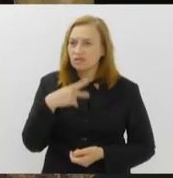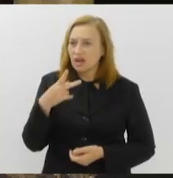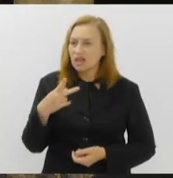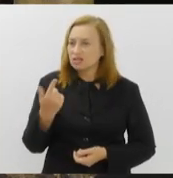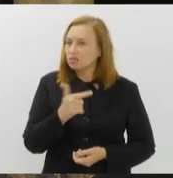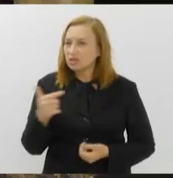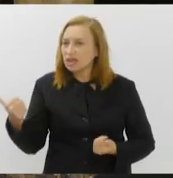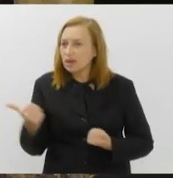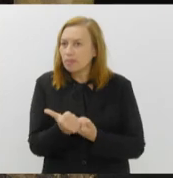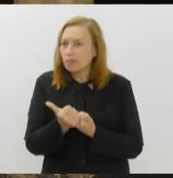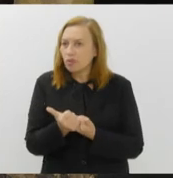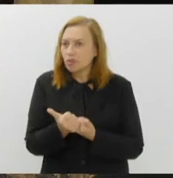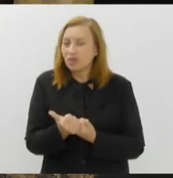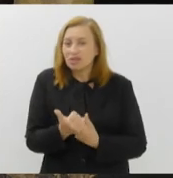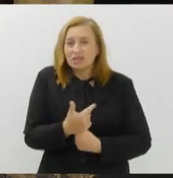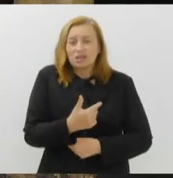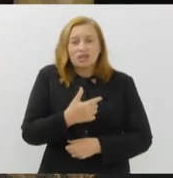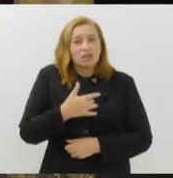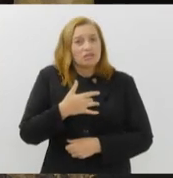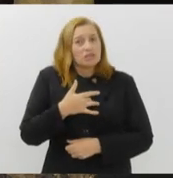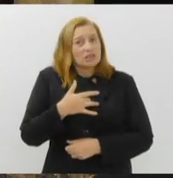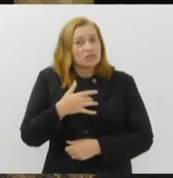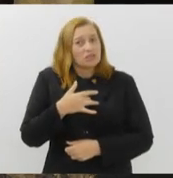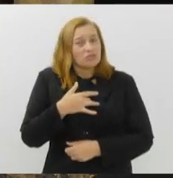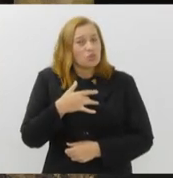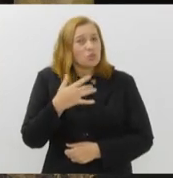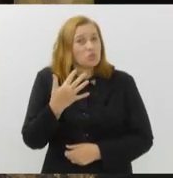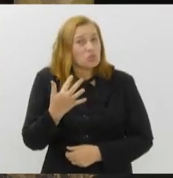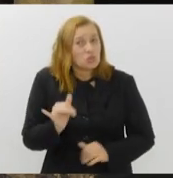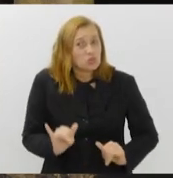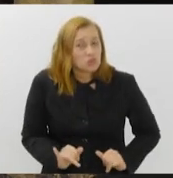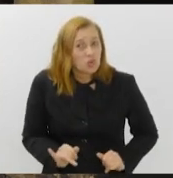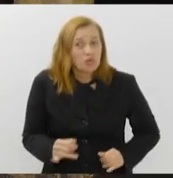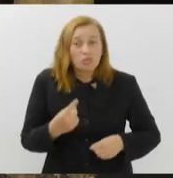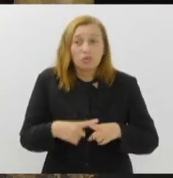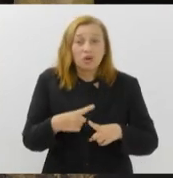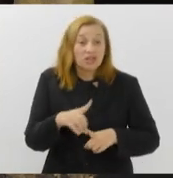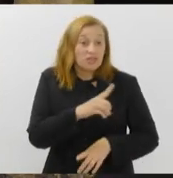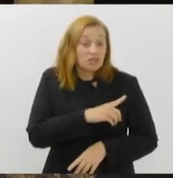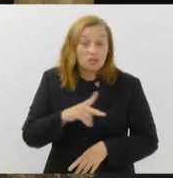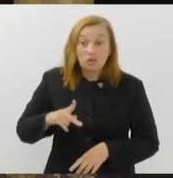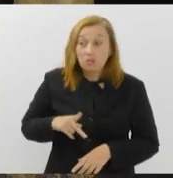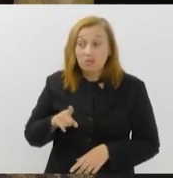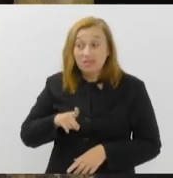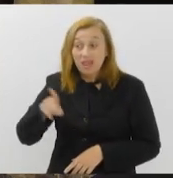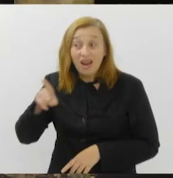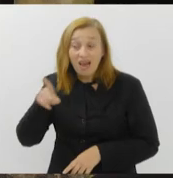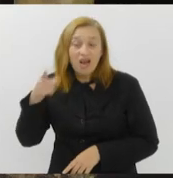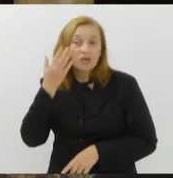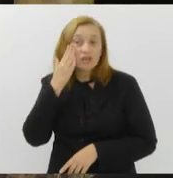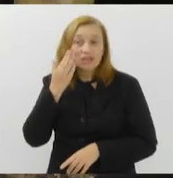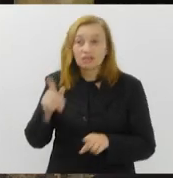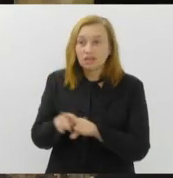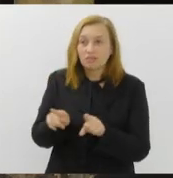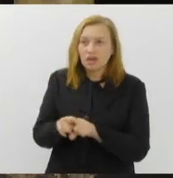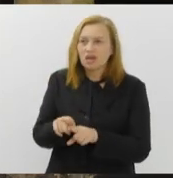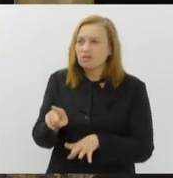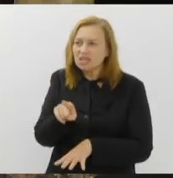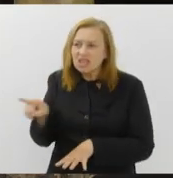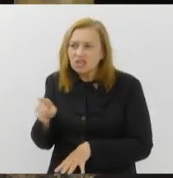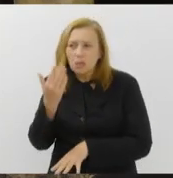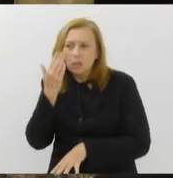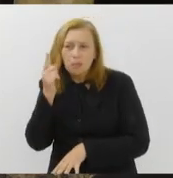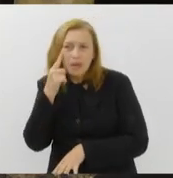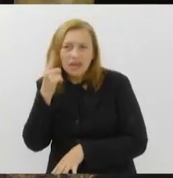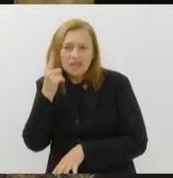vocês, onde vocês estão, me dói muito no coração, porque a Defensoria Pública está lá. E eu compreendo também que talvez não passe pela cabeça de vocês